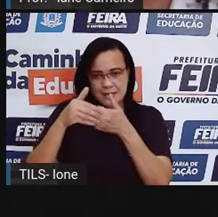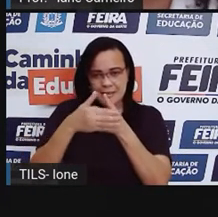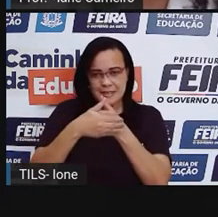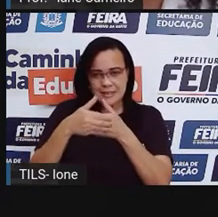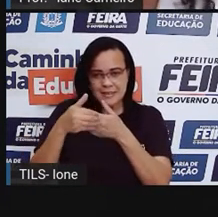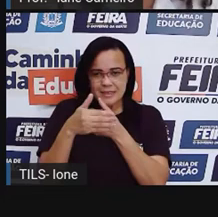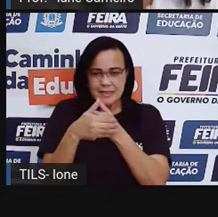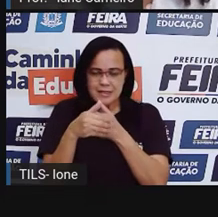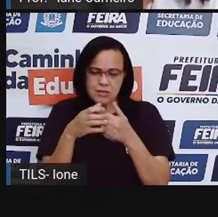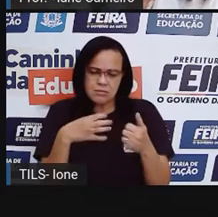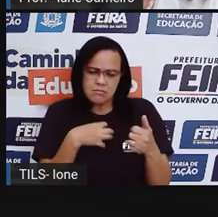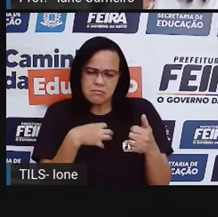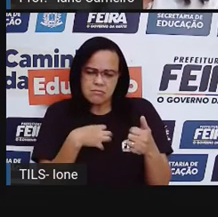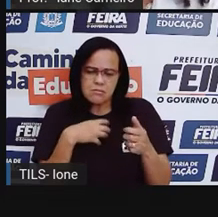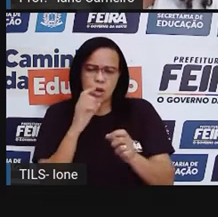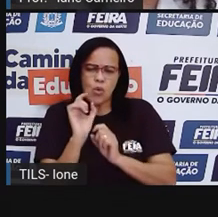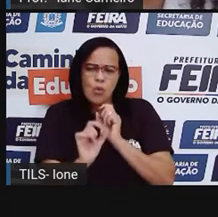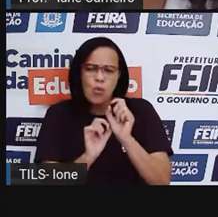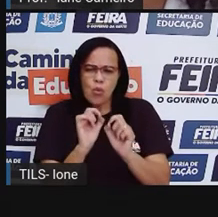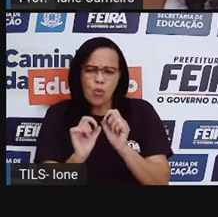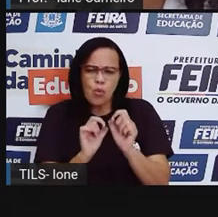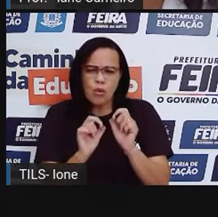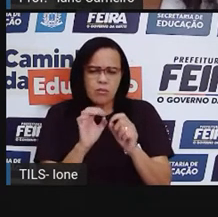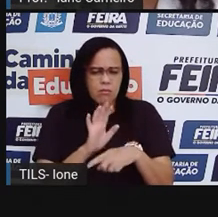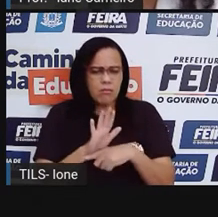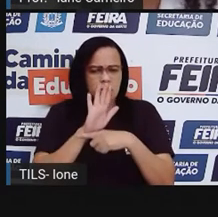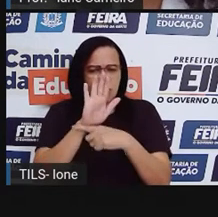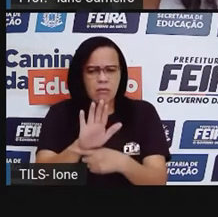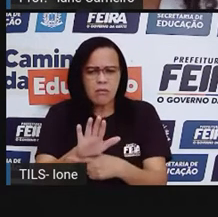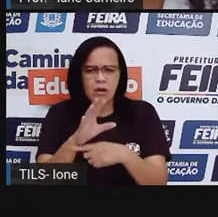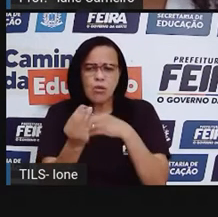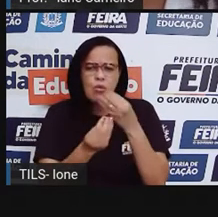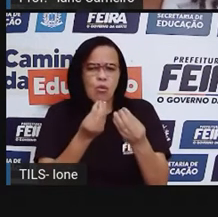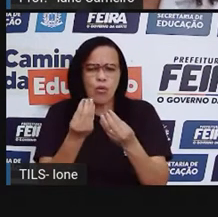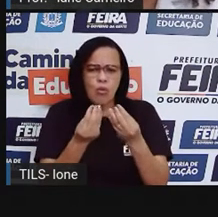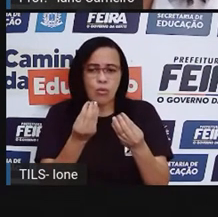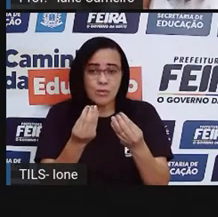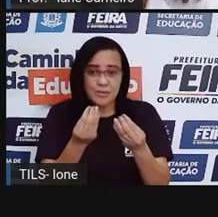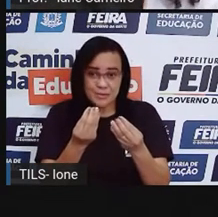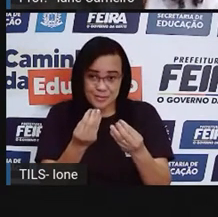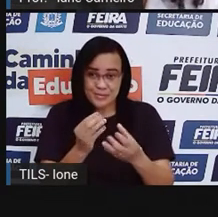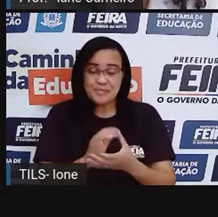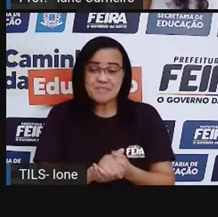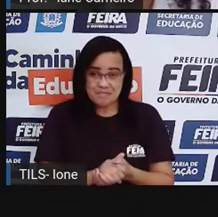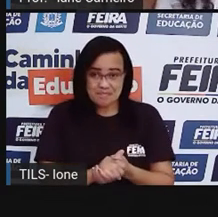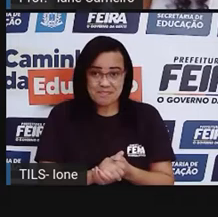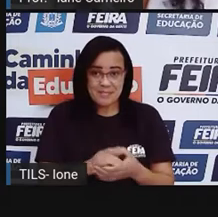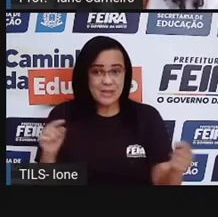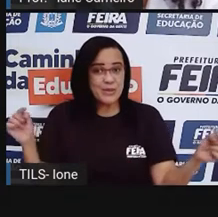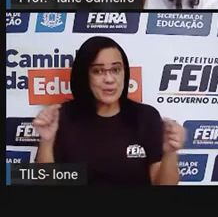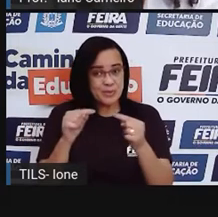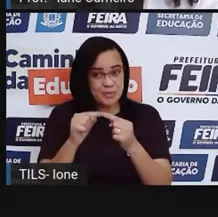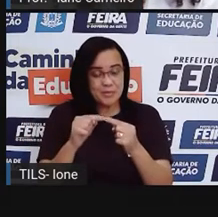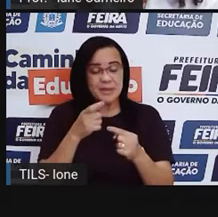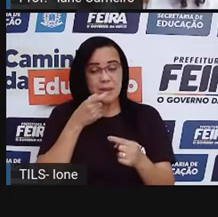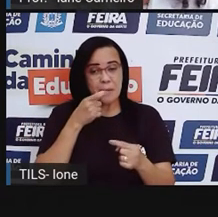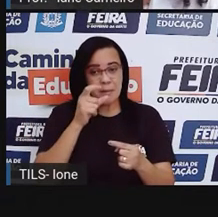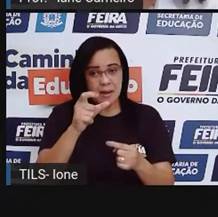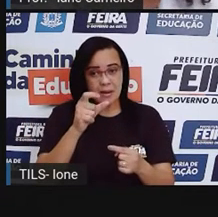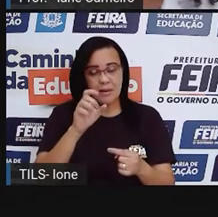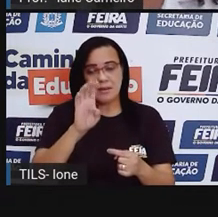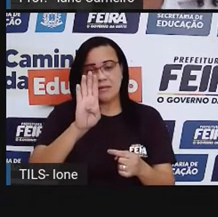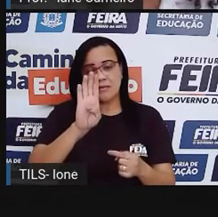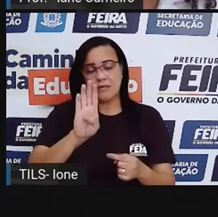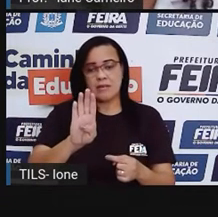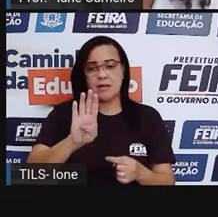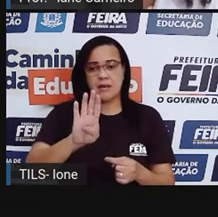está sentindo, em que é que a gente pode ajudá-la, né? Então, isso é ser empático com essa criança, né? Eu